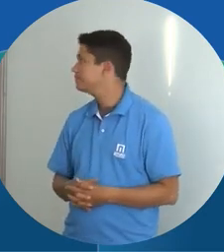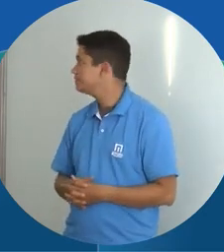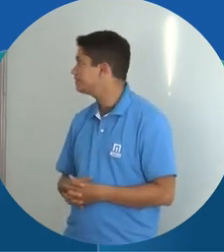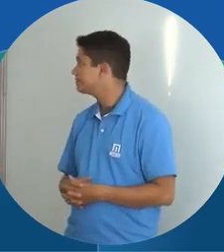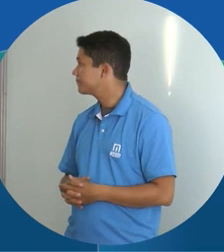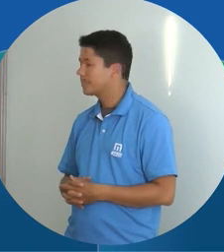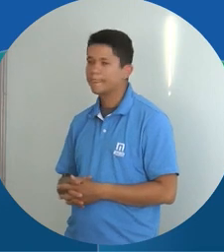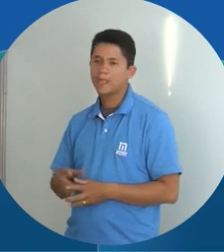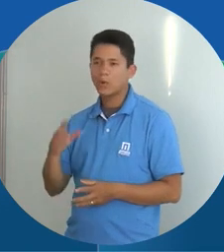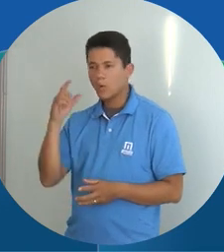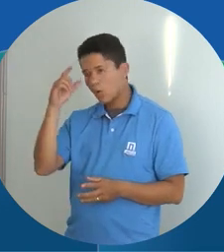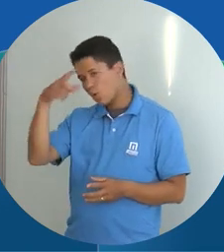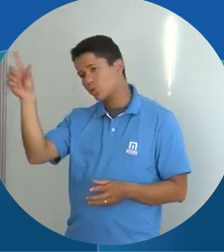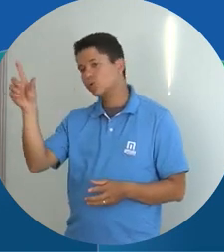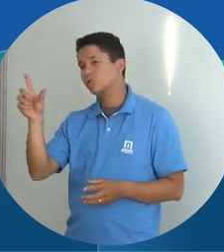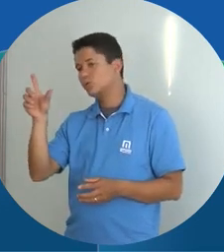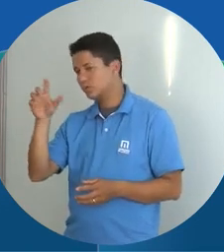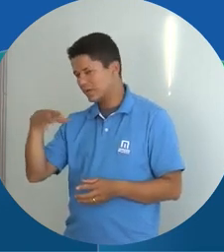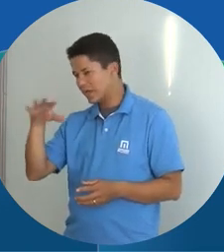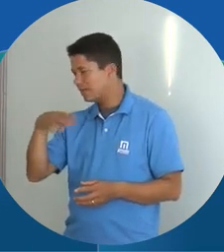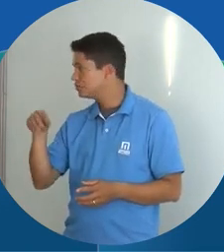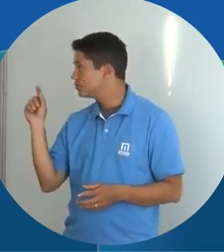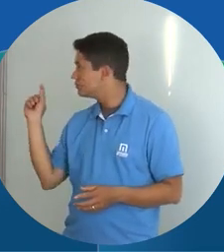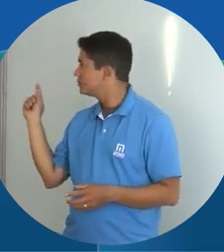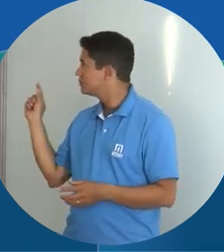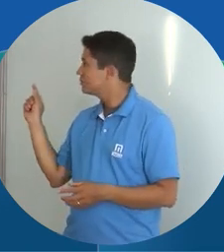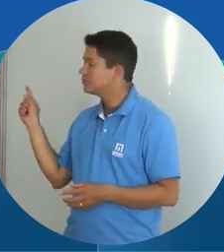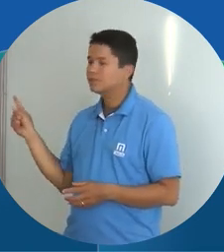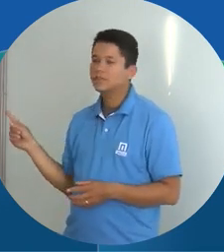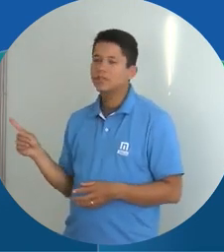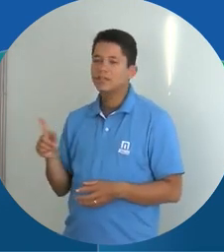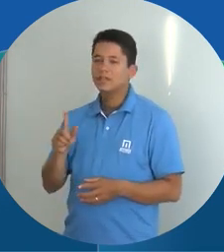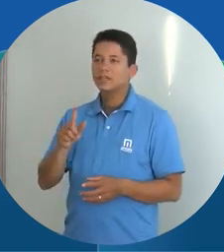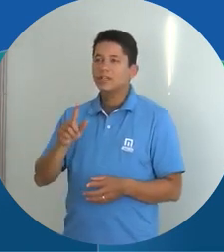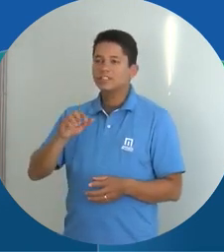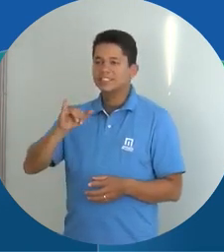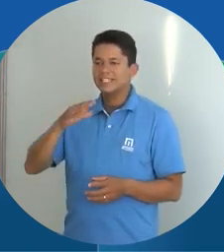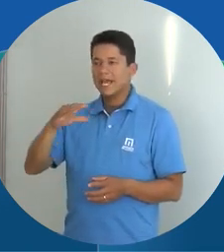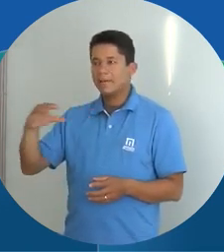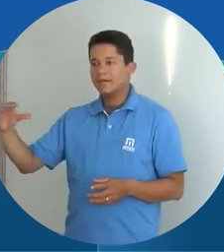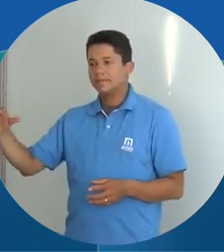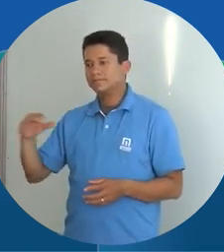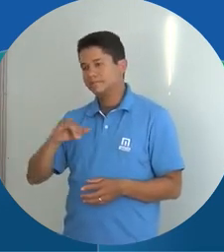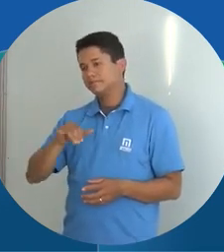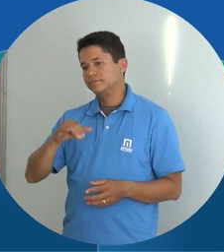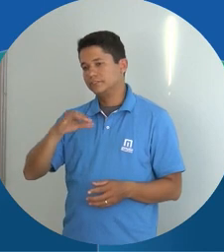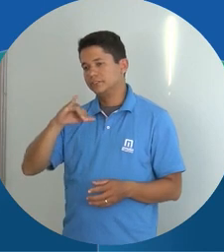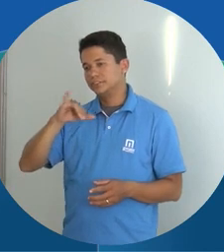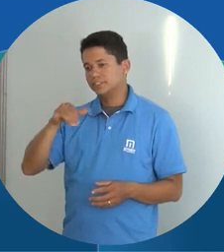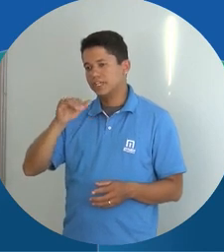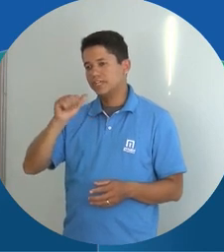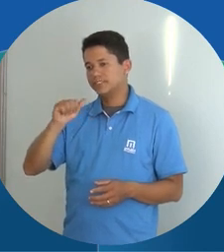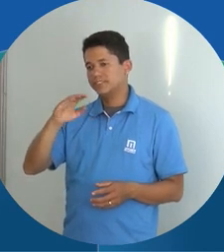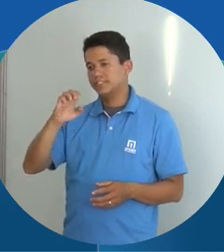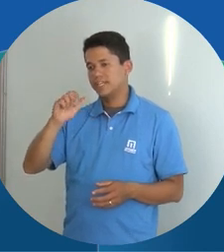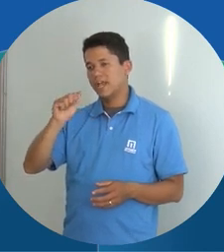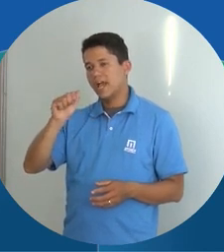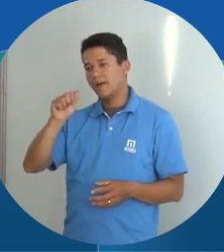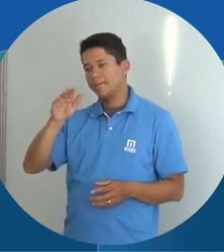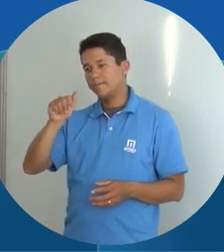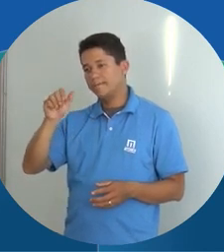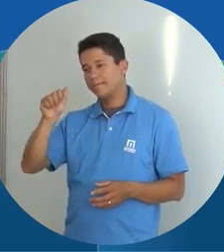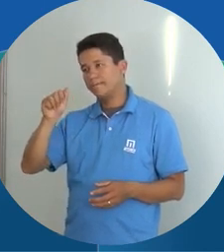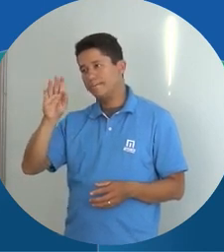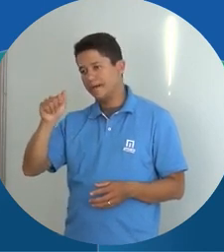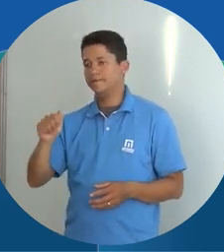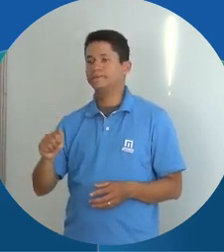Esse aqui é um caso, isso foi lá em Jeceaba, na Valorec, que é obra da Soegel também. É